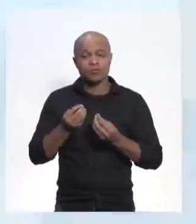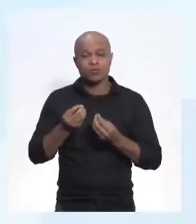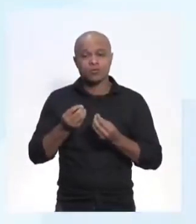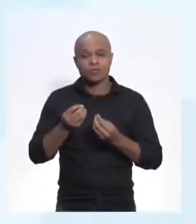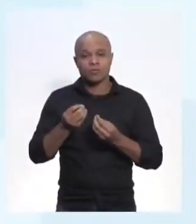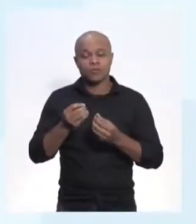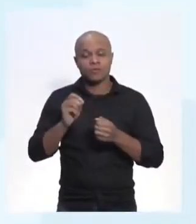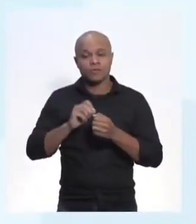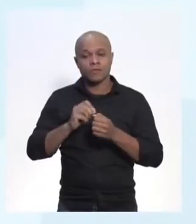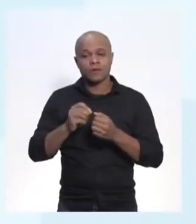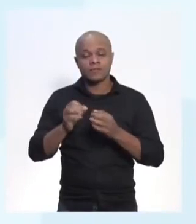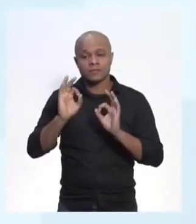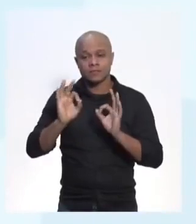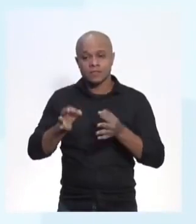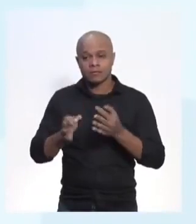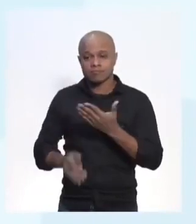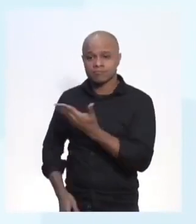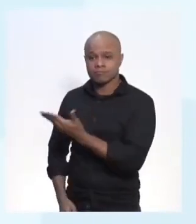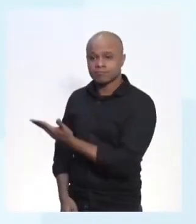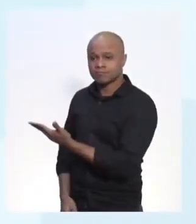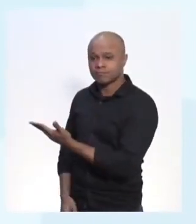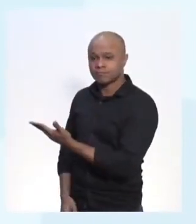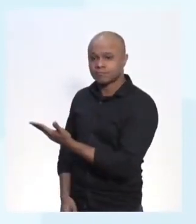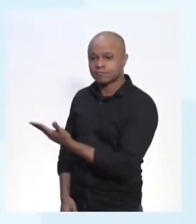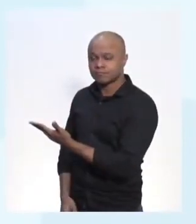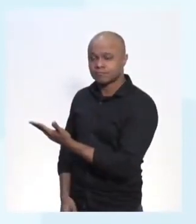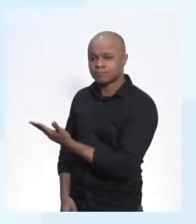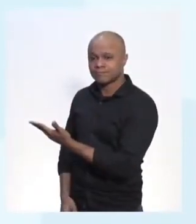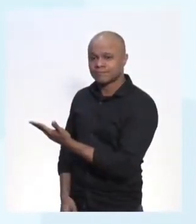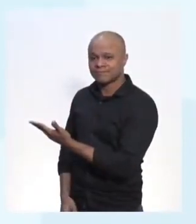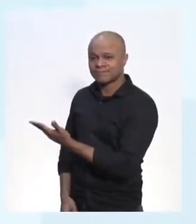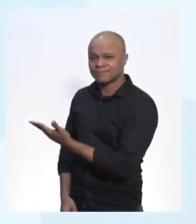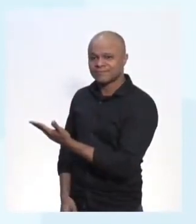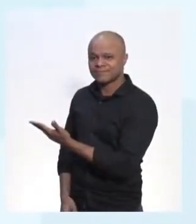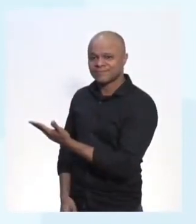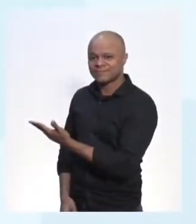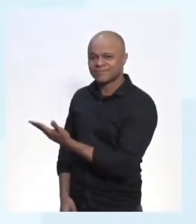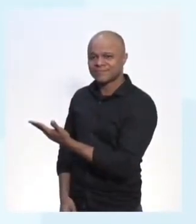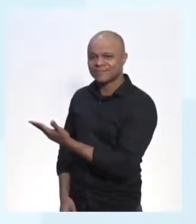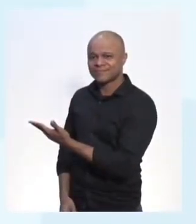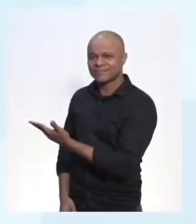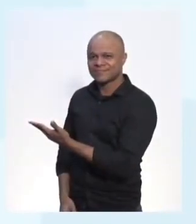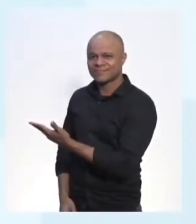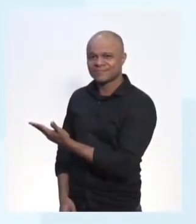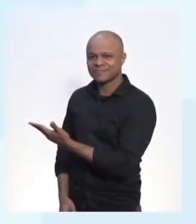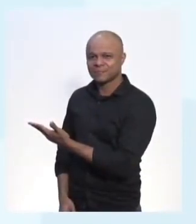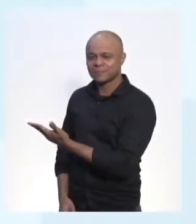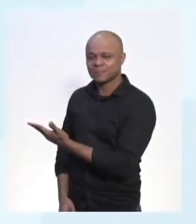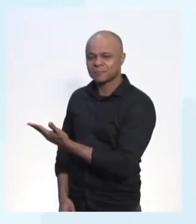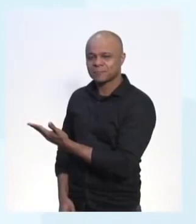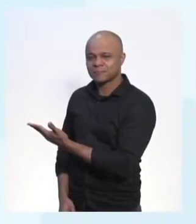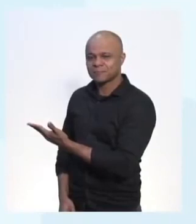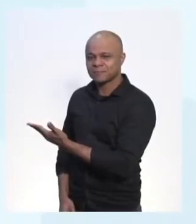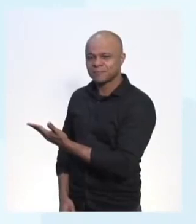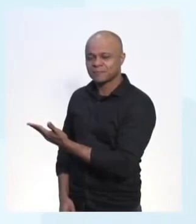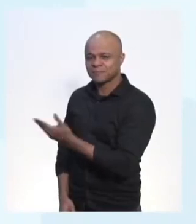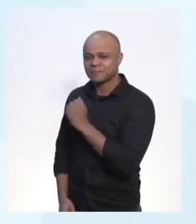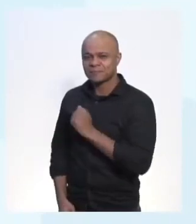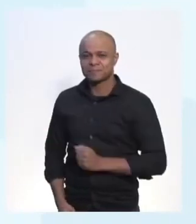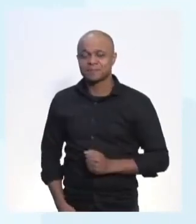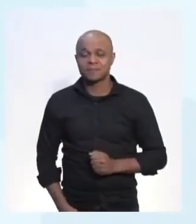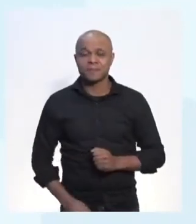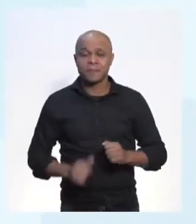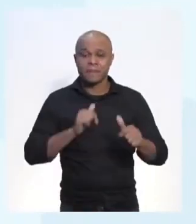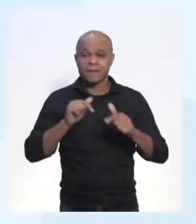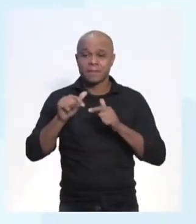para vocês colocarem na tela para eles. Muito bom, porque agora a gente vai para a nossa última atividade. O que vai ser essa nossa última atividade?